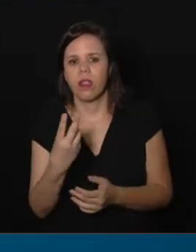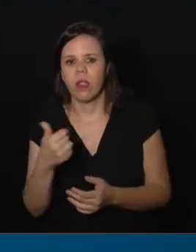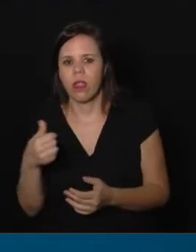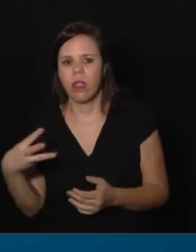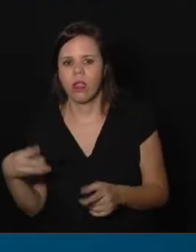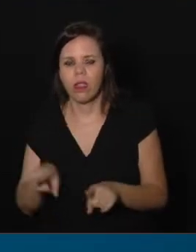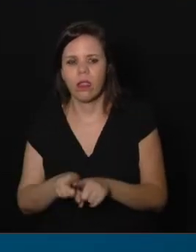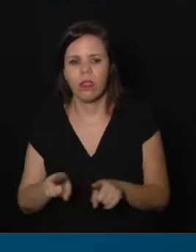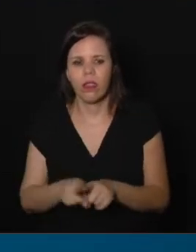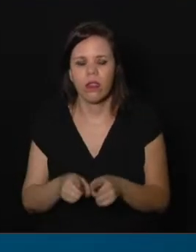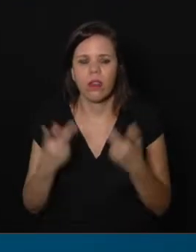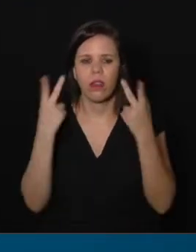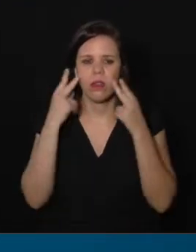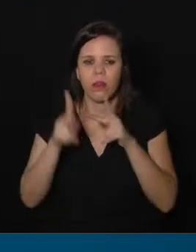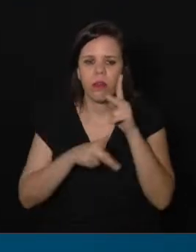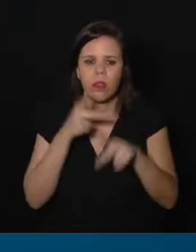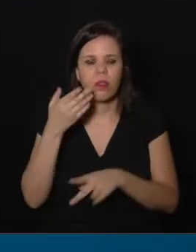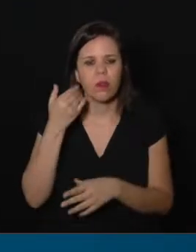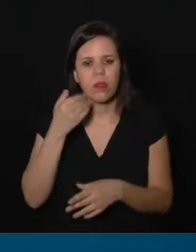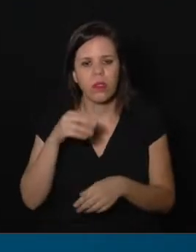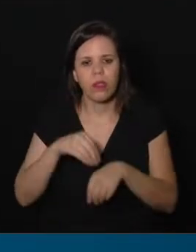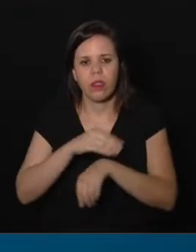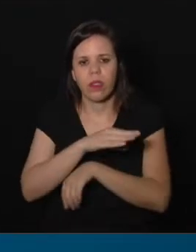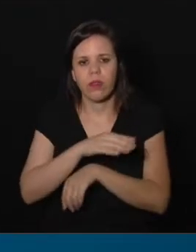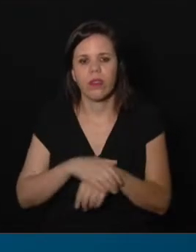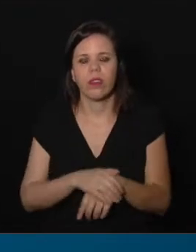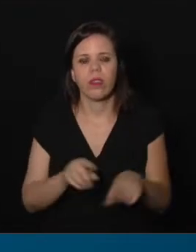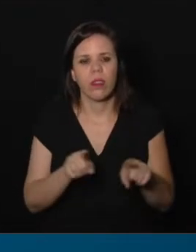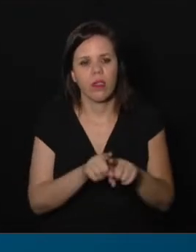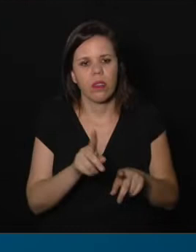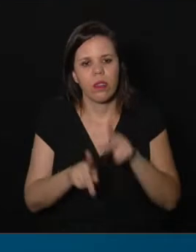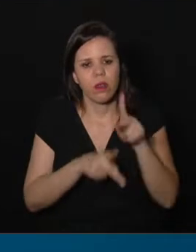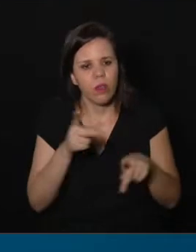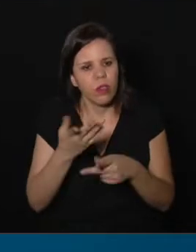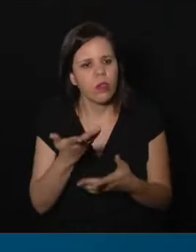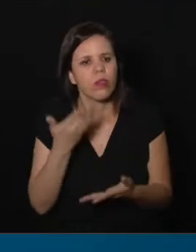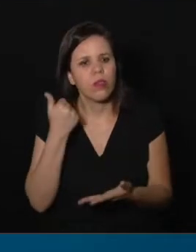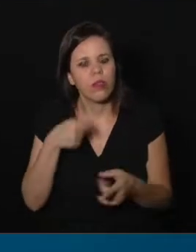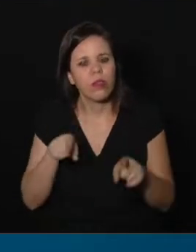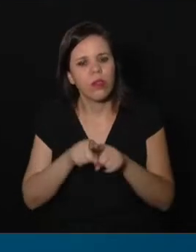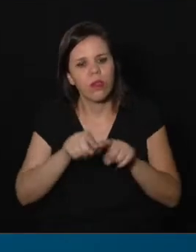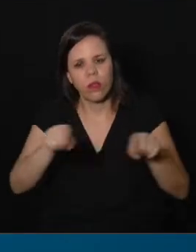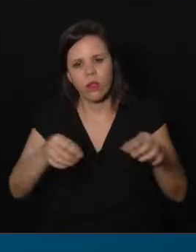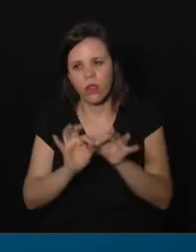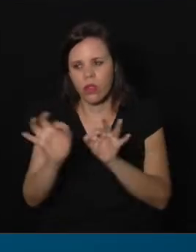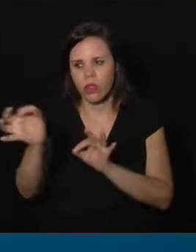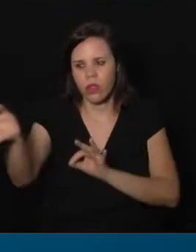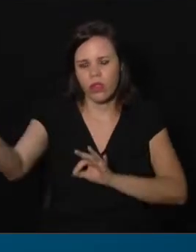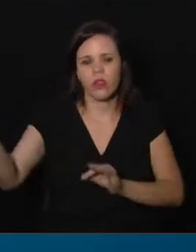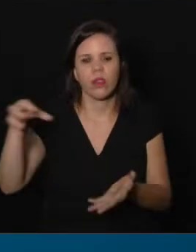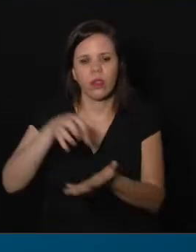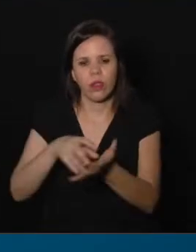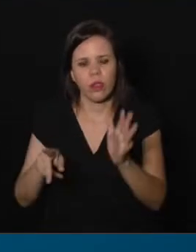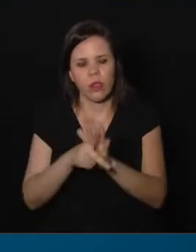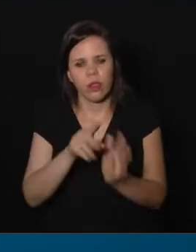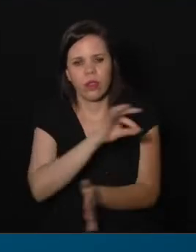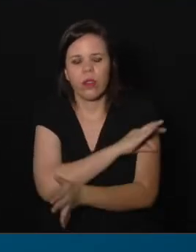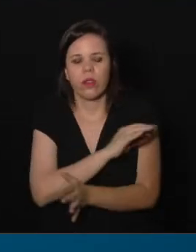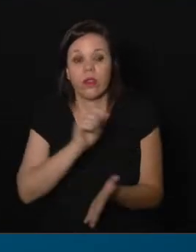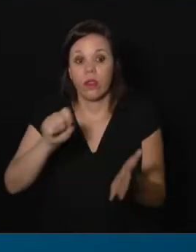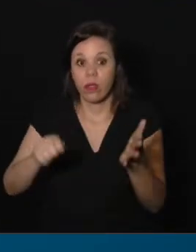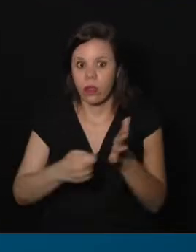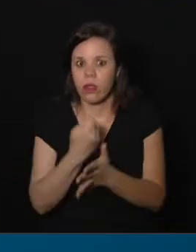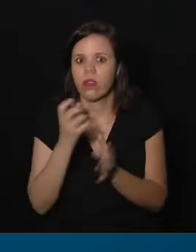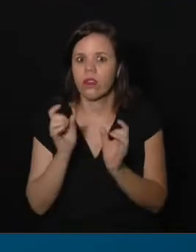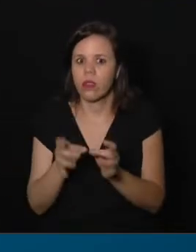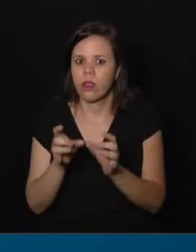públicos de uso comum do povo e transferiu para a classe de bens dominicais áreas de propriedade da municipalidade e autorizou a